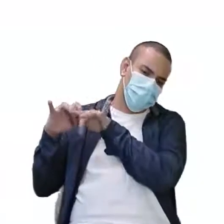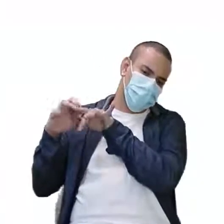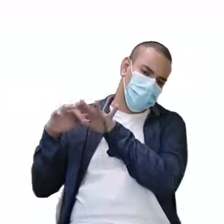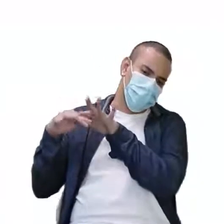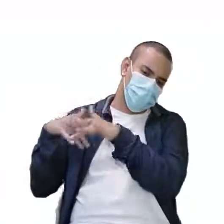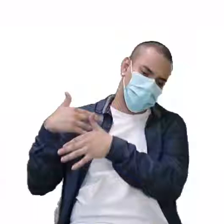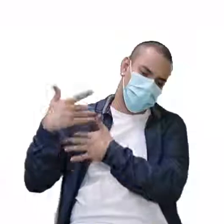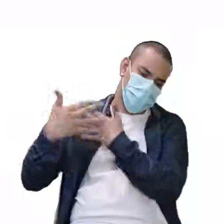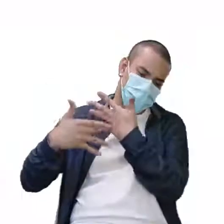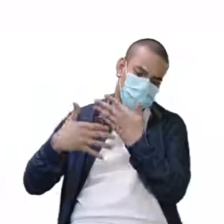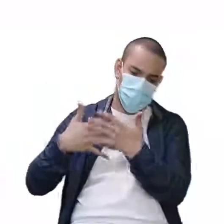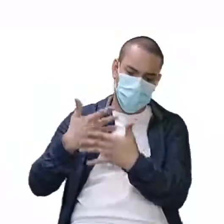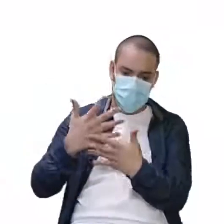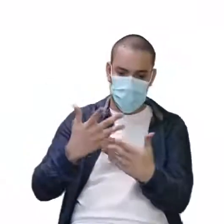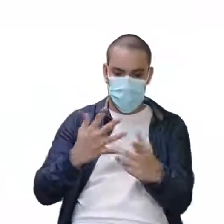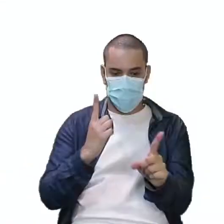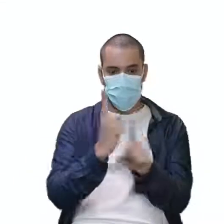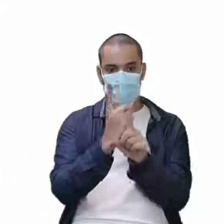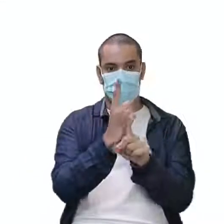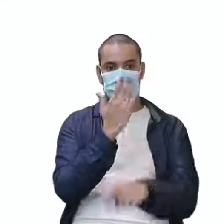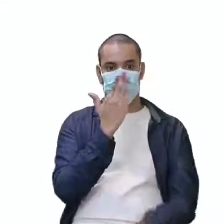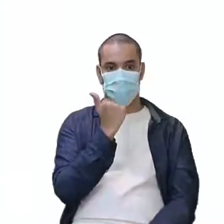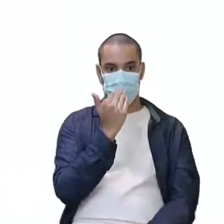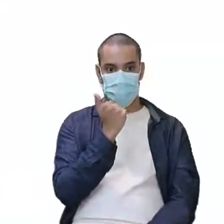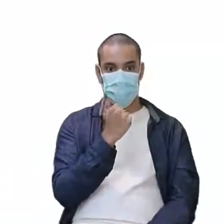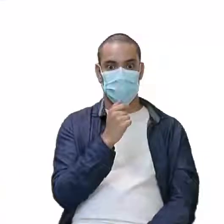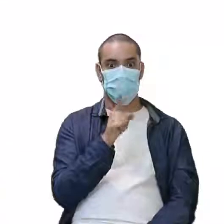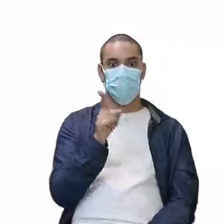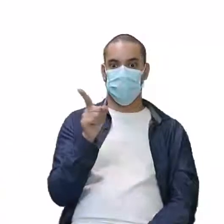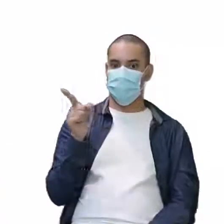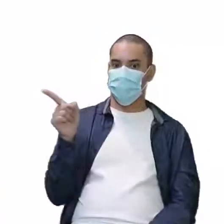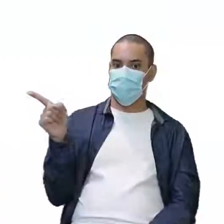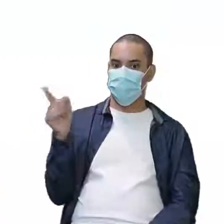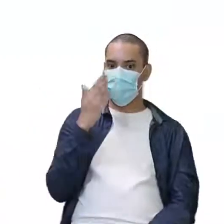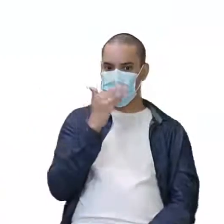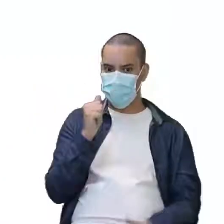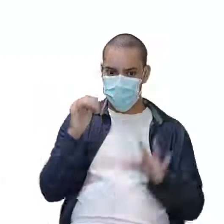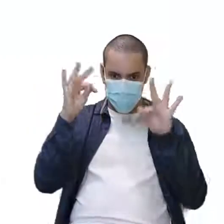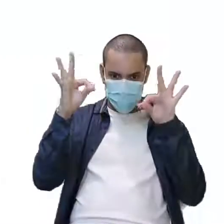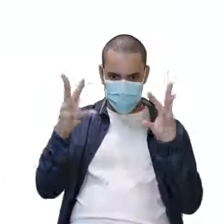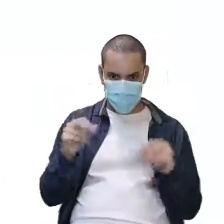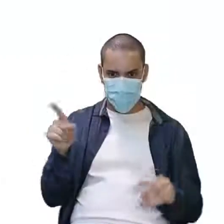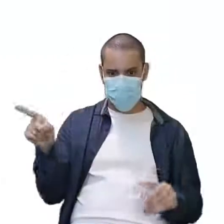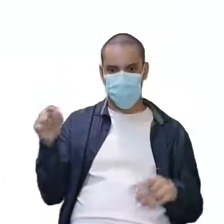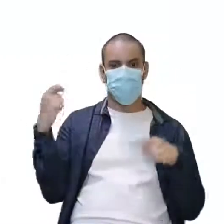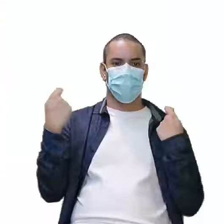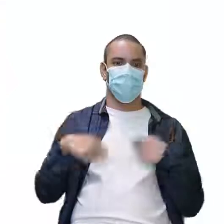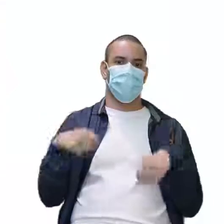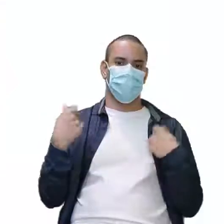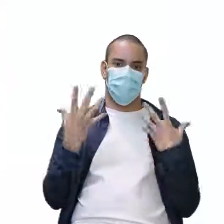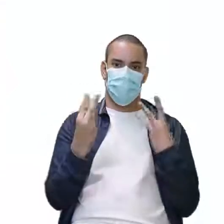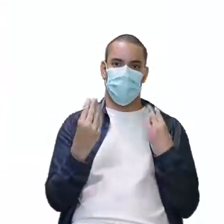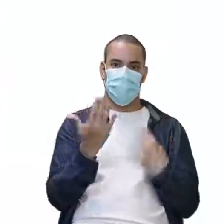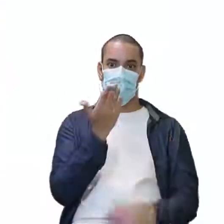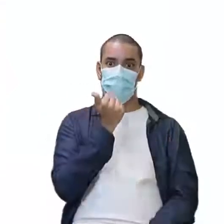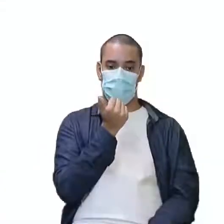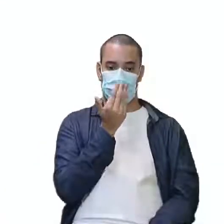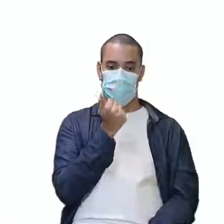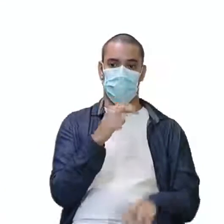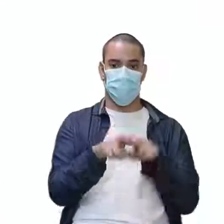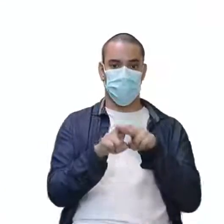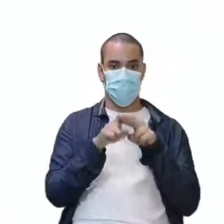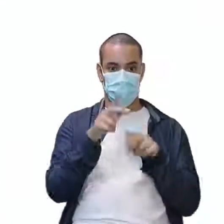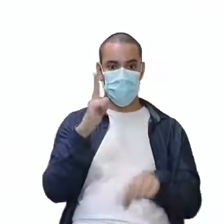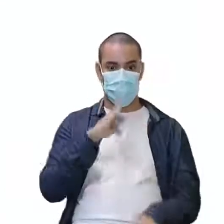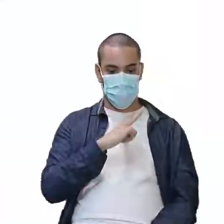percursos atrás de alimentos. E para você alimentar esse bando todo, né, esse grupo todo, também precisa de bastante recurso. Então, quando